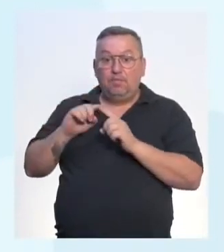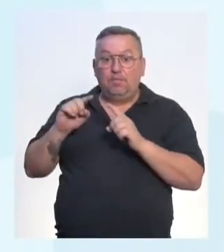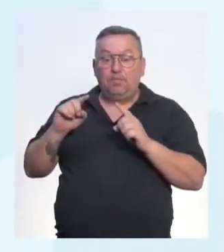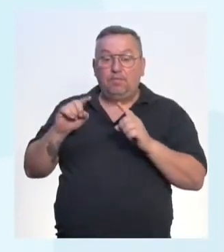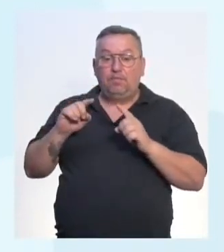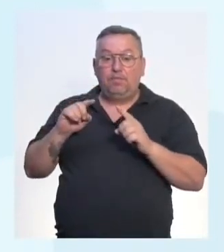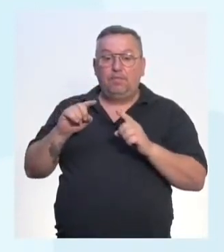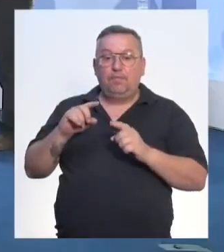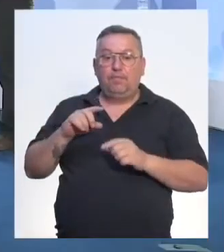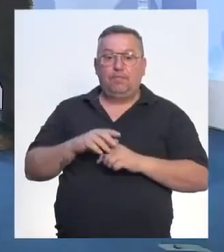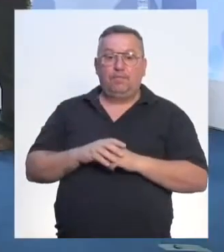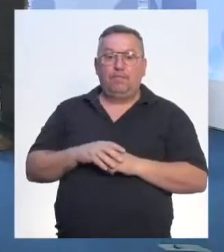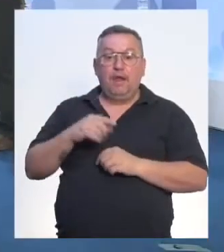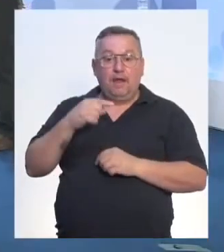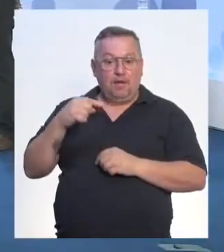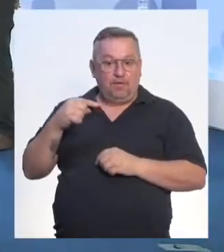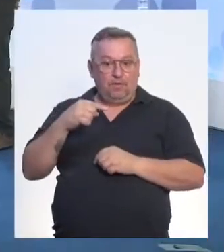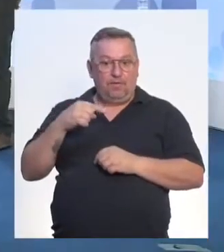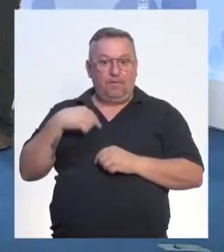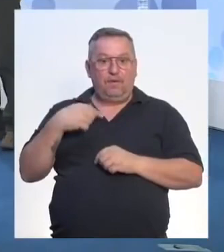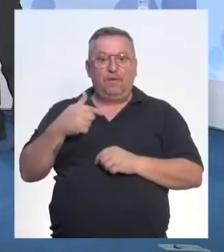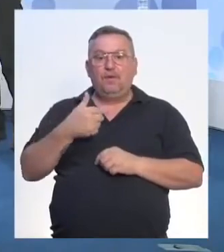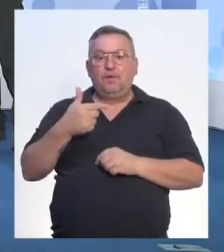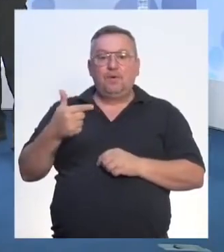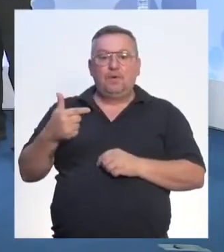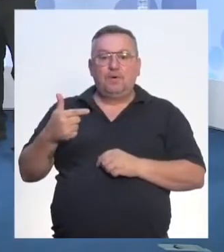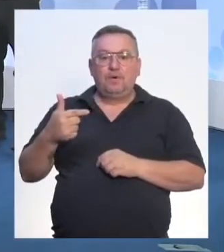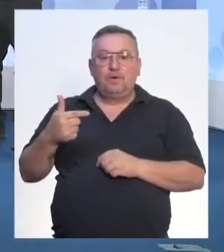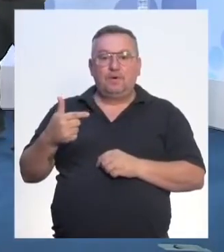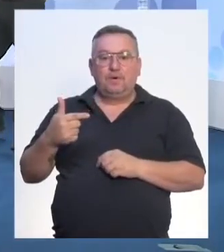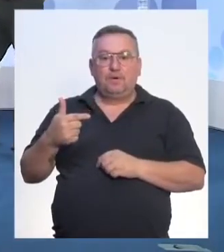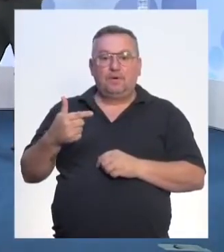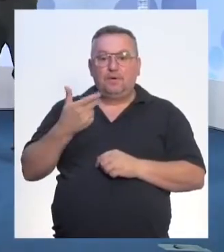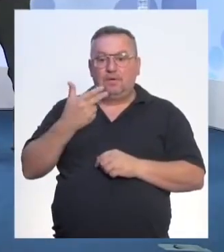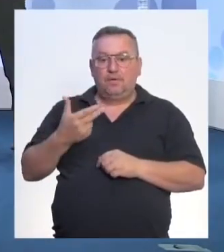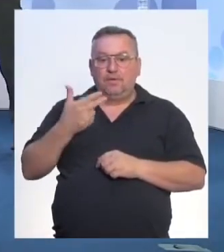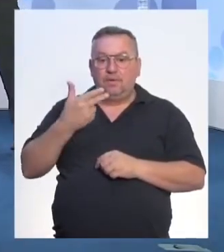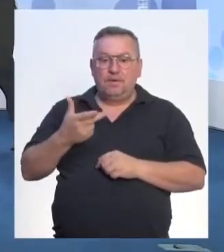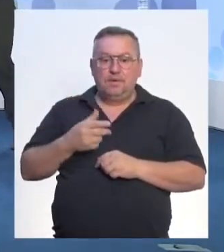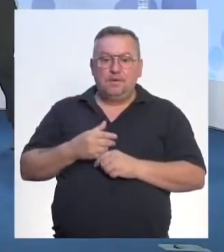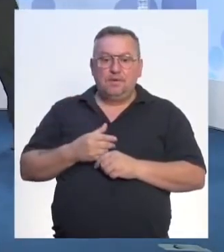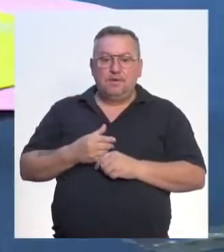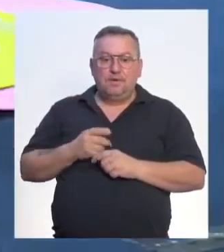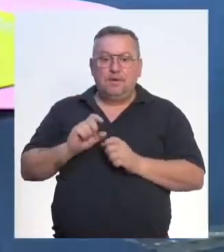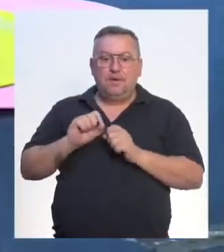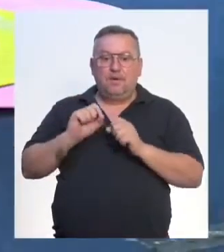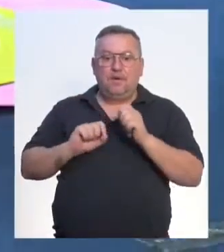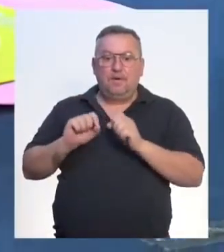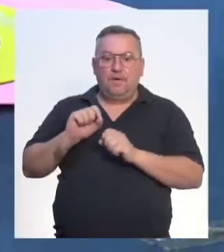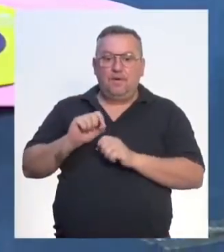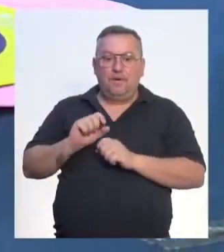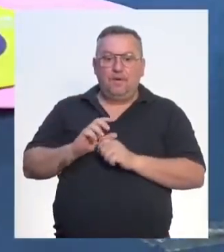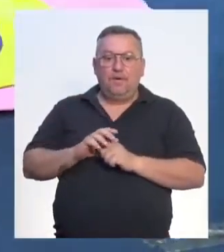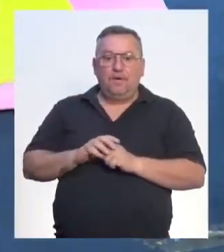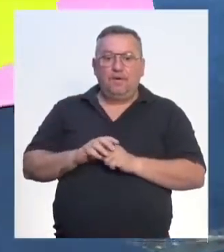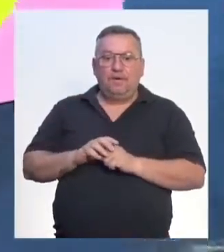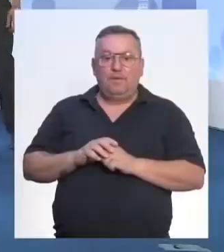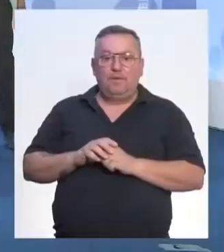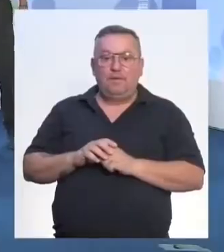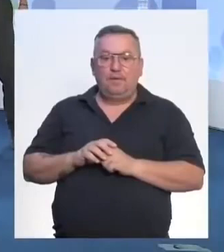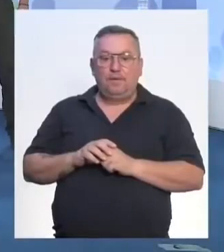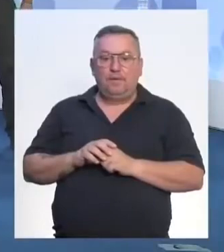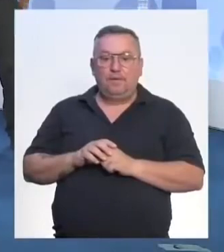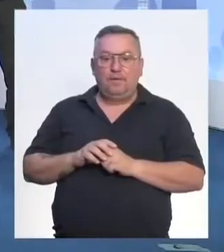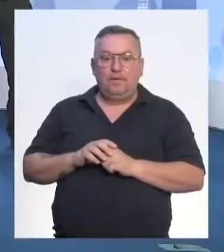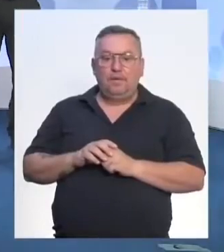não tinha. Negativo. Eu não tinha essas cores. Sim. Então, o que eu fiz aqui, ó? Vou